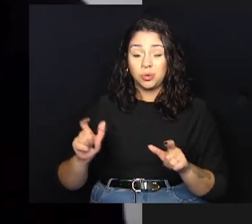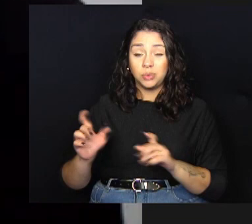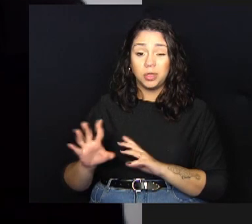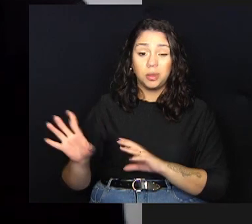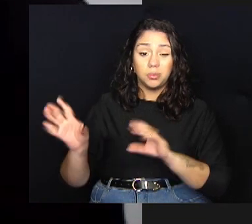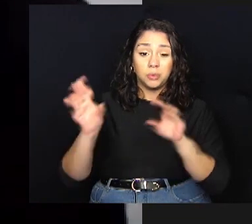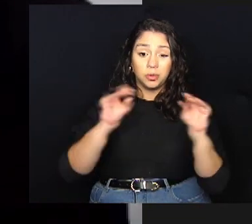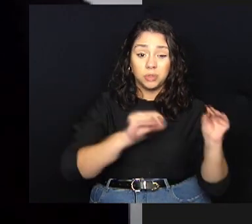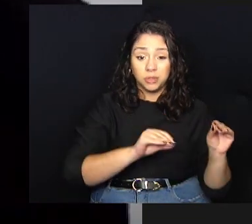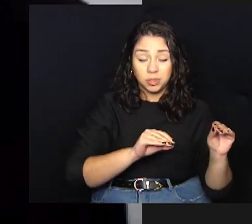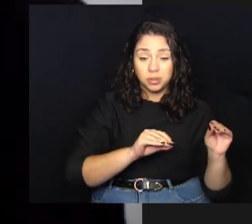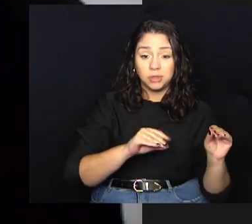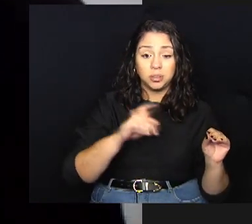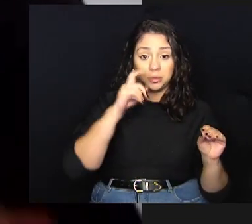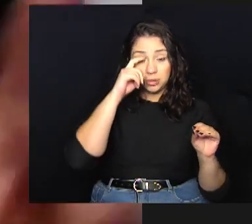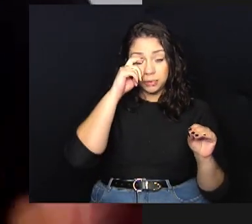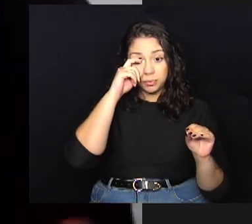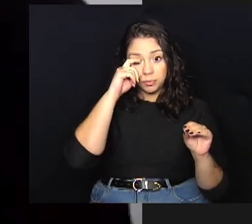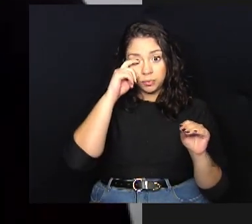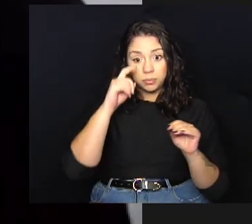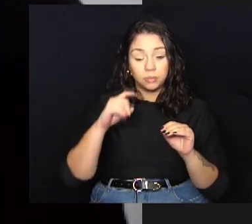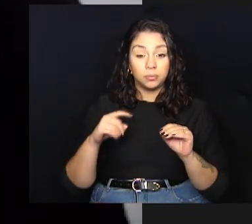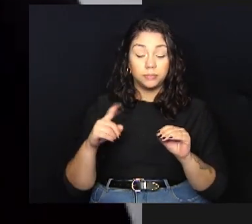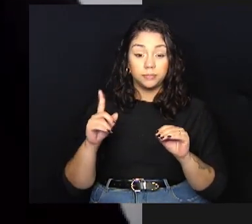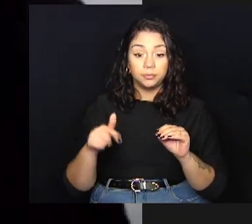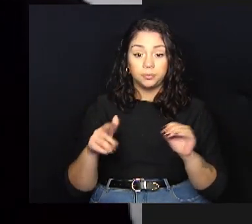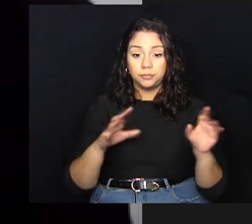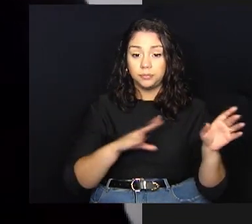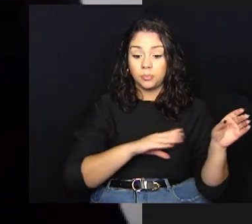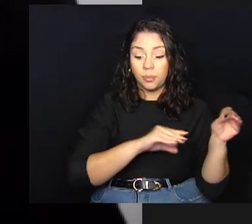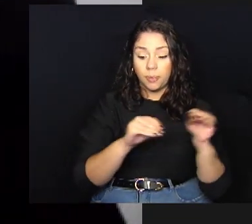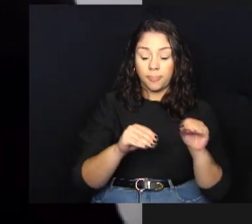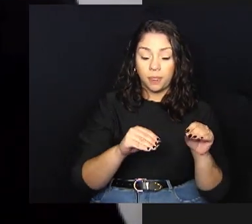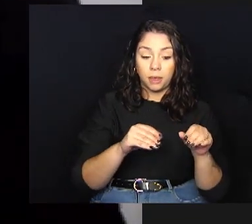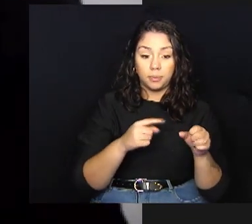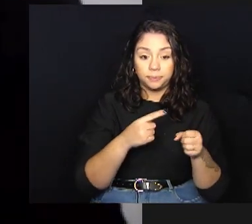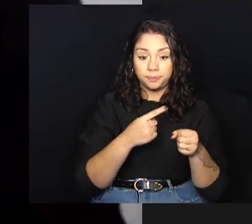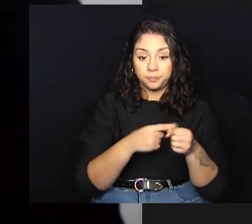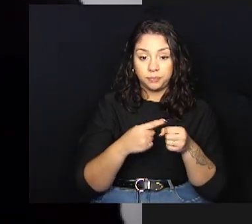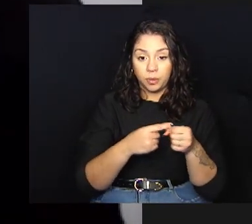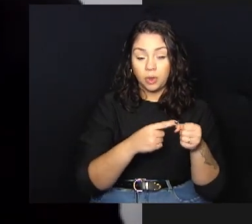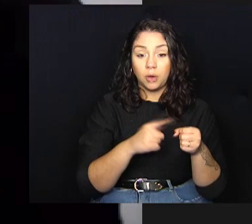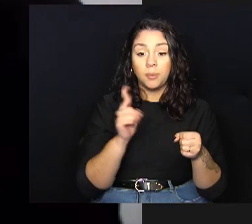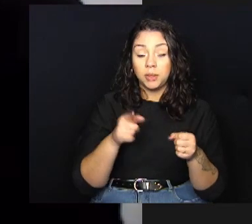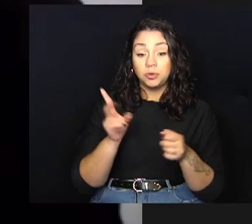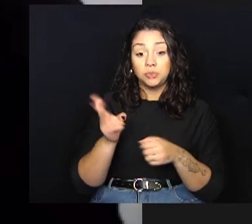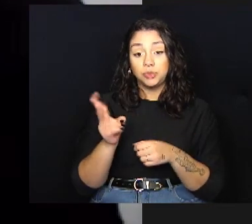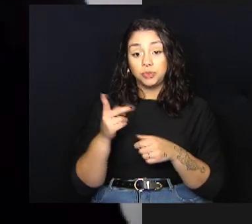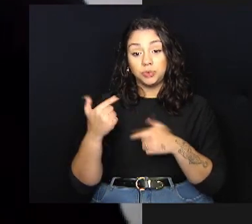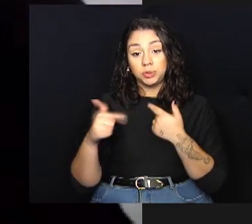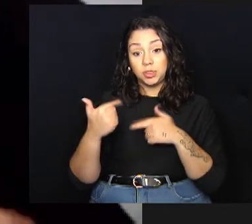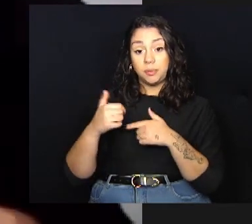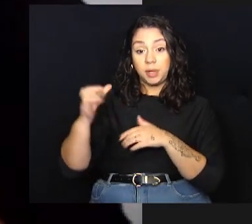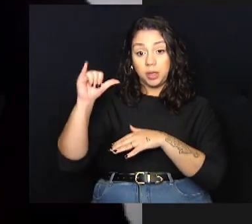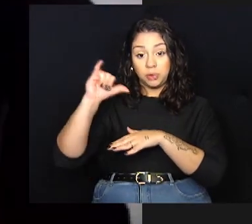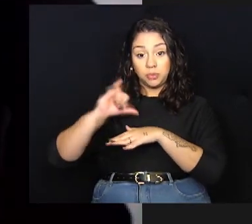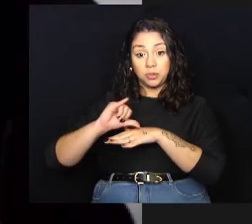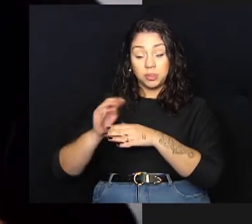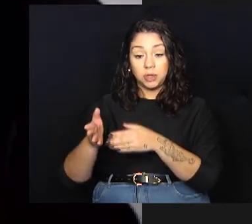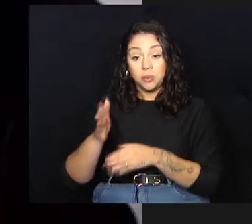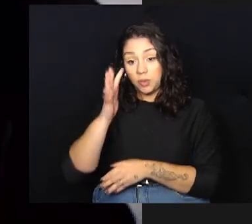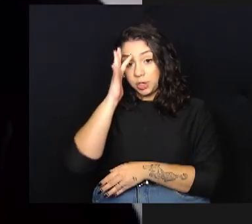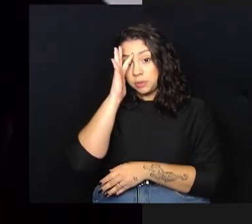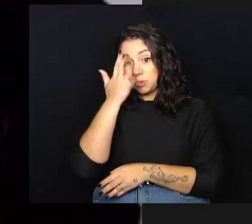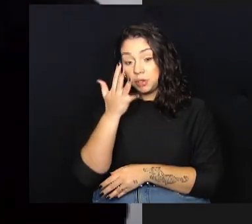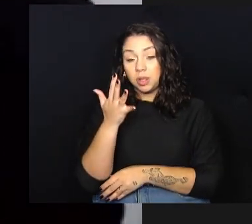mudam né mudam as suas residências para o entorno da Metrópole mais continuam trabalhando no centro metropolitano Então os resultados